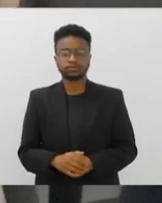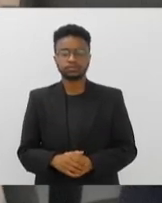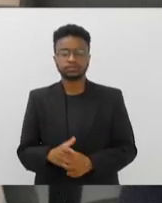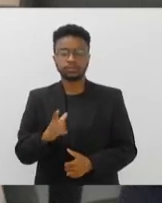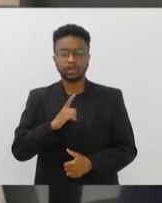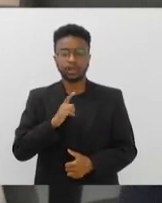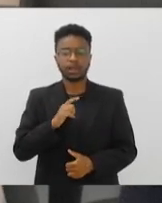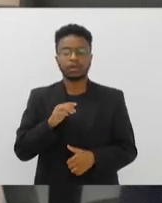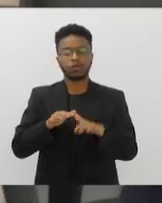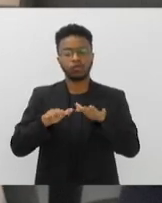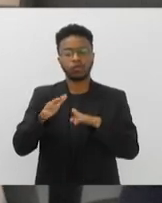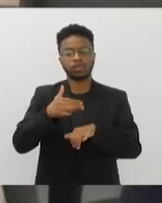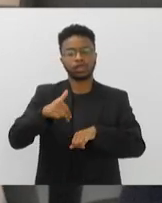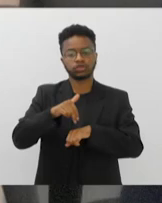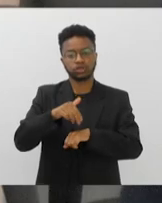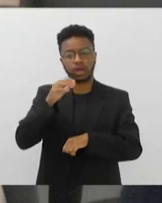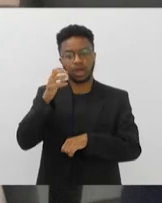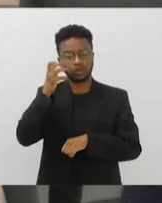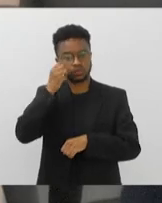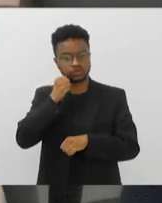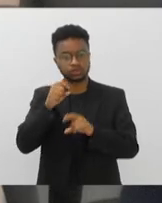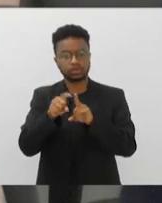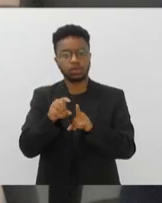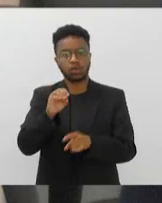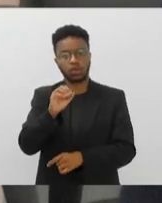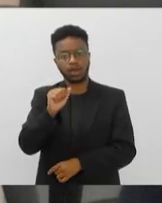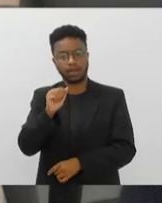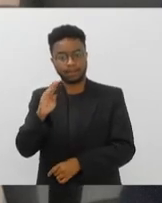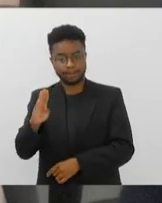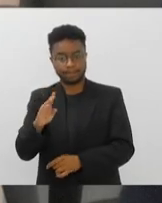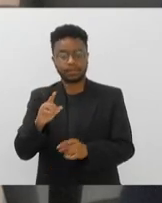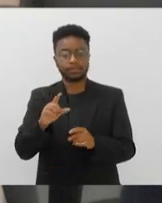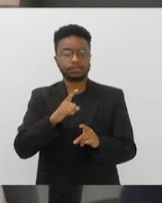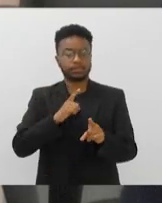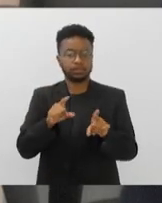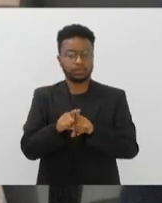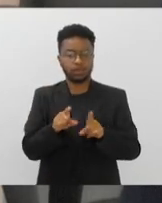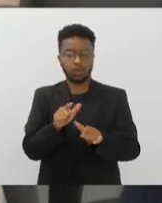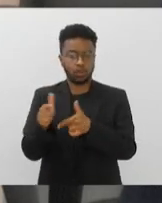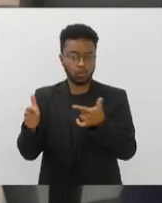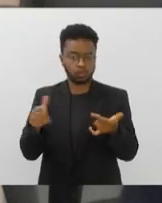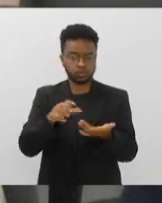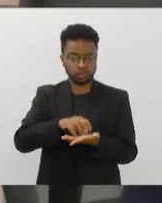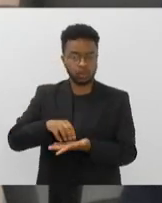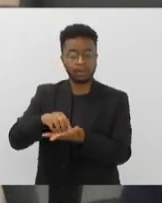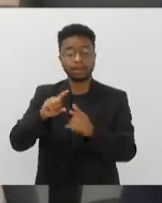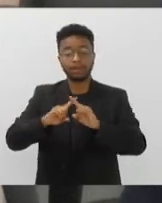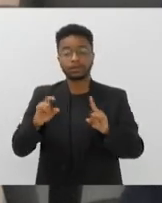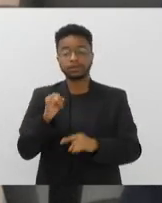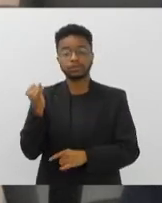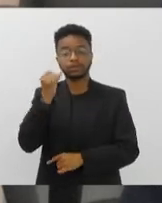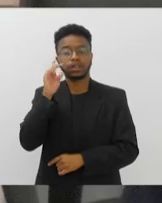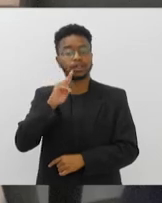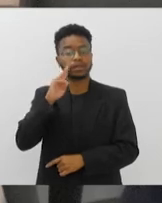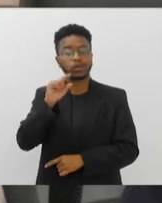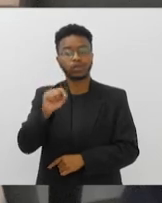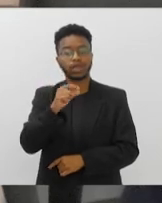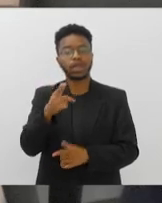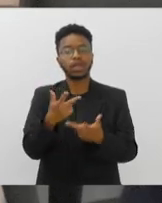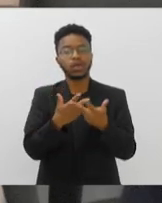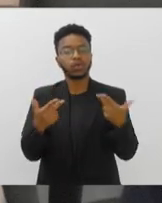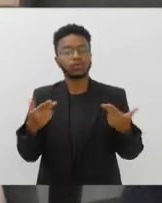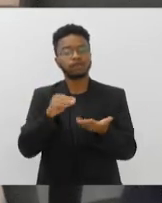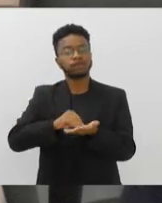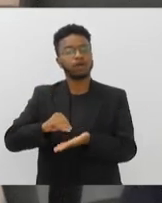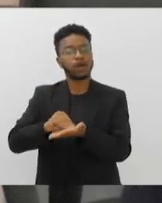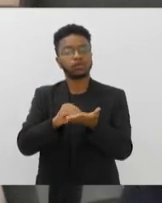eh também da OAB mas eh importante a gente lembrar certas questões que não estão resolvidas e que vão eh